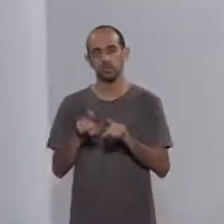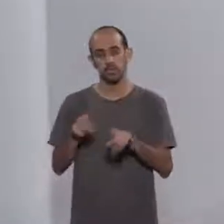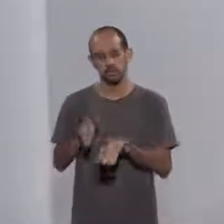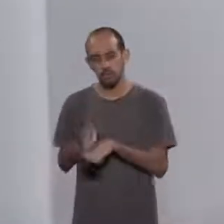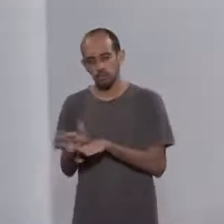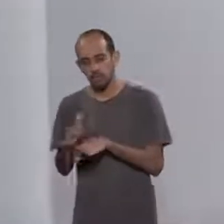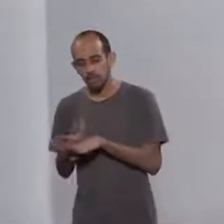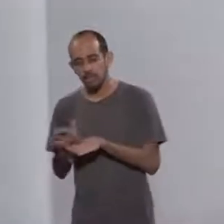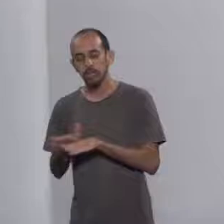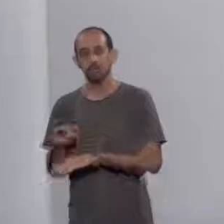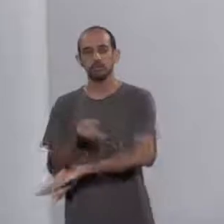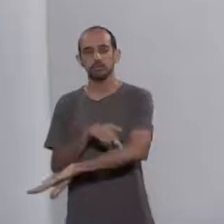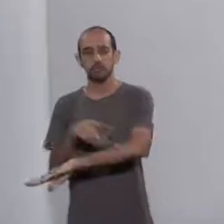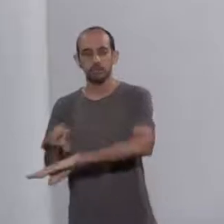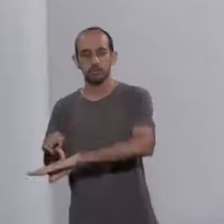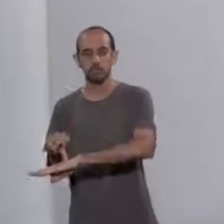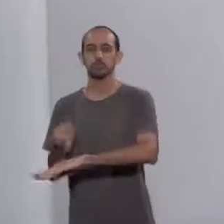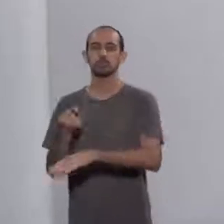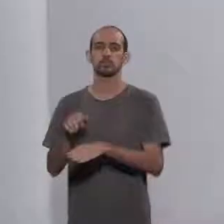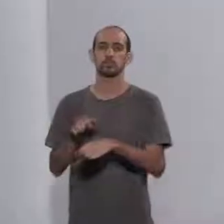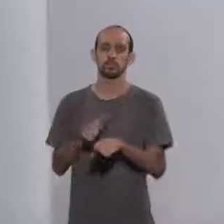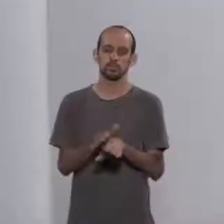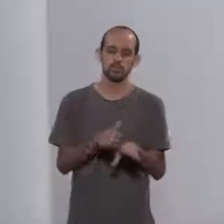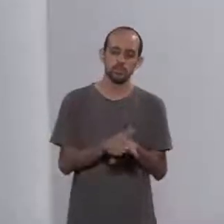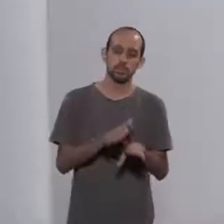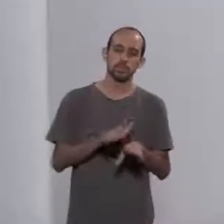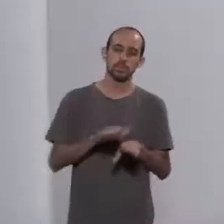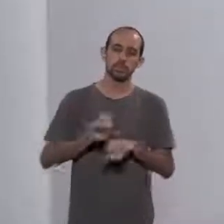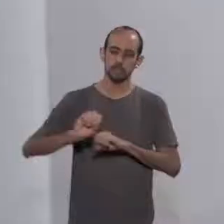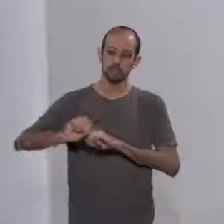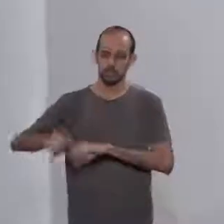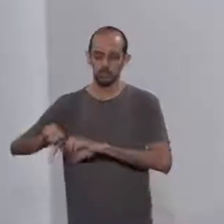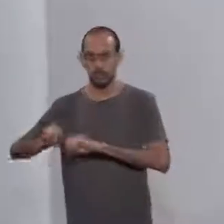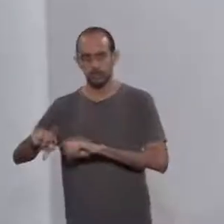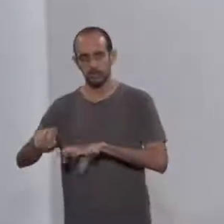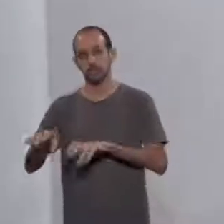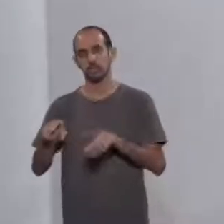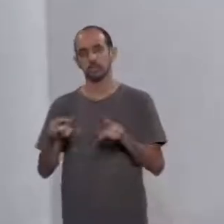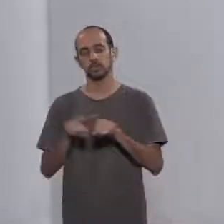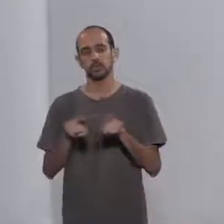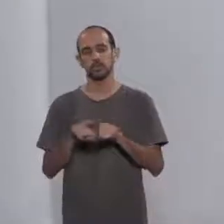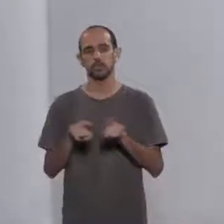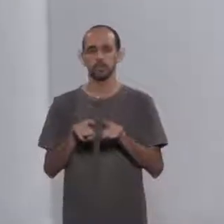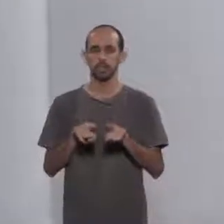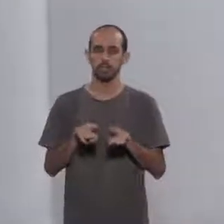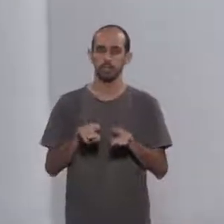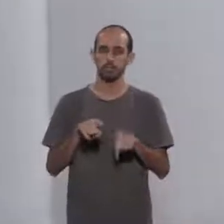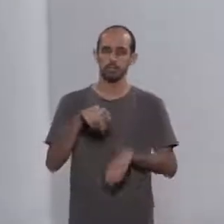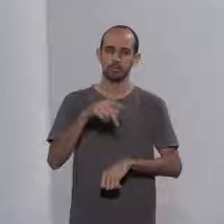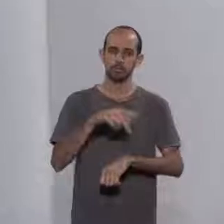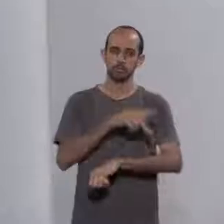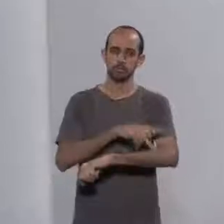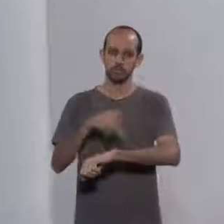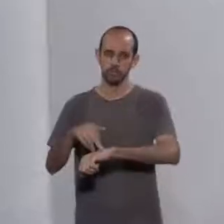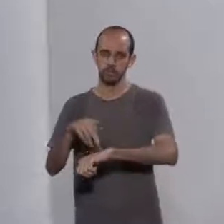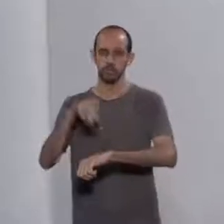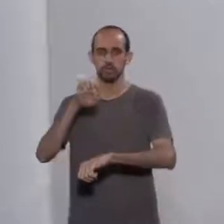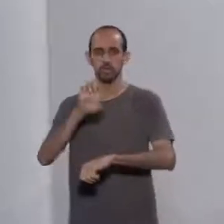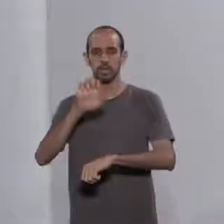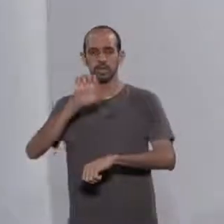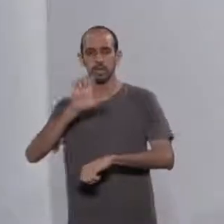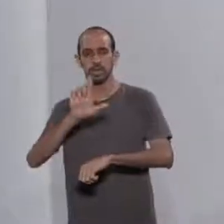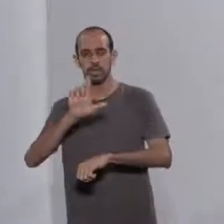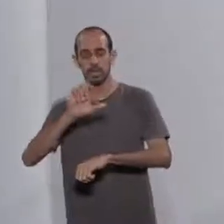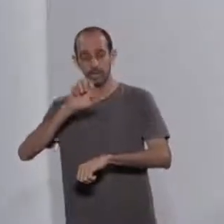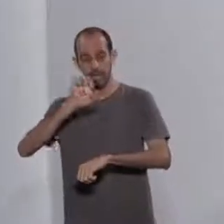orientadores pedagógicos, os orientadores educacionais, promovemos formações também para os professores da EJA. Então a